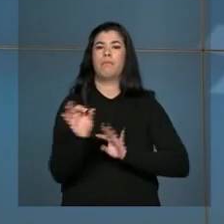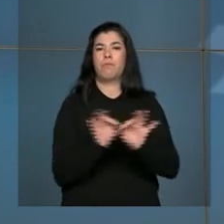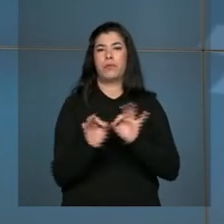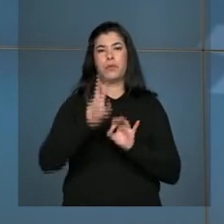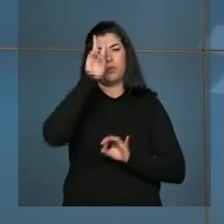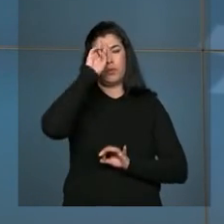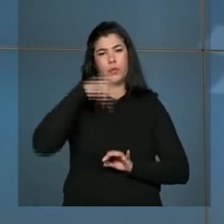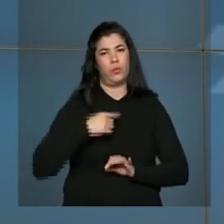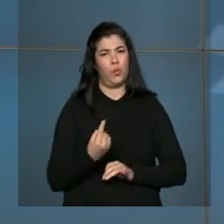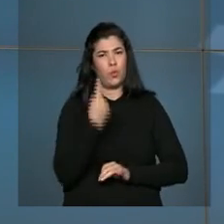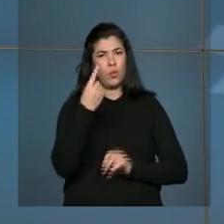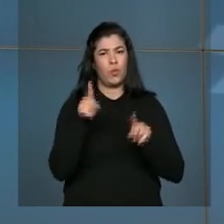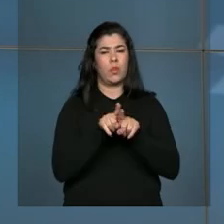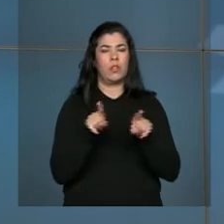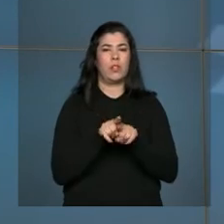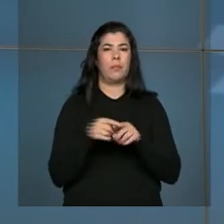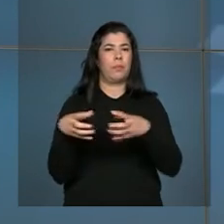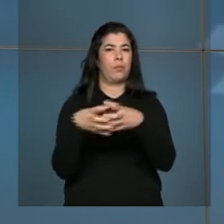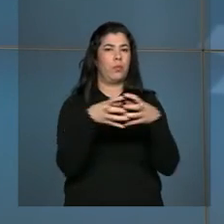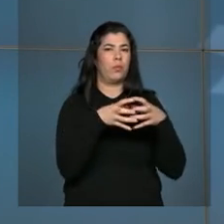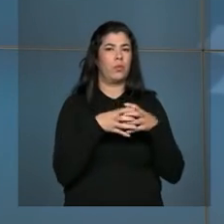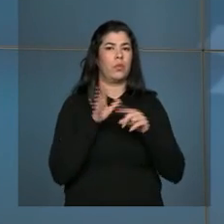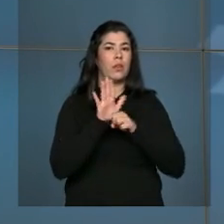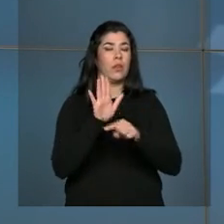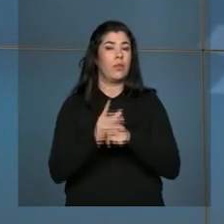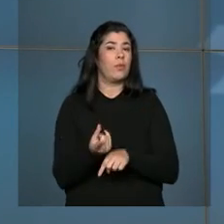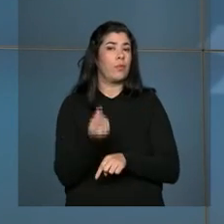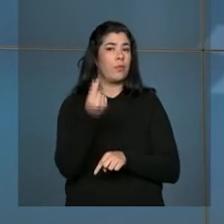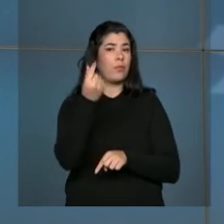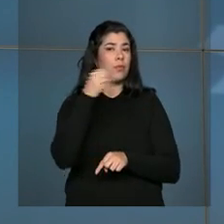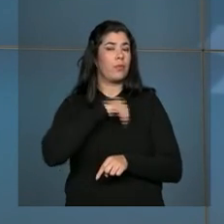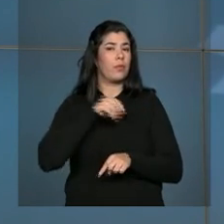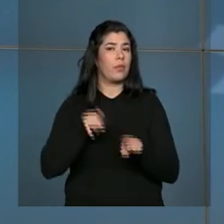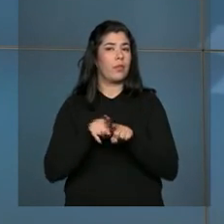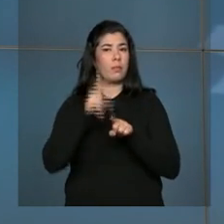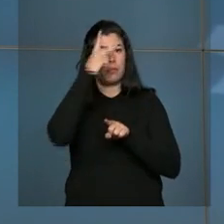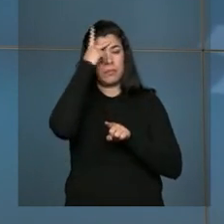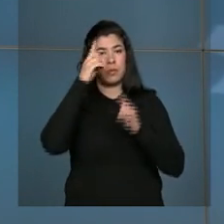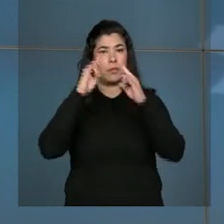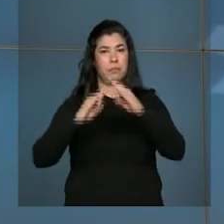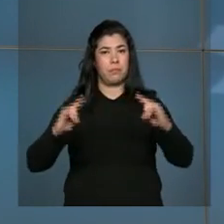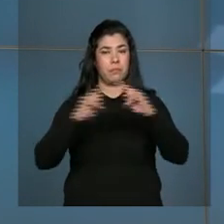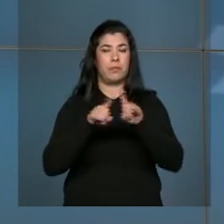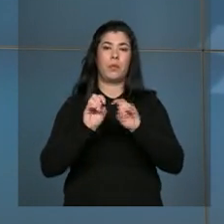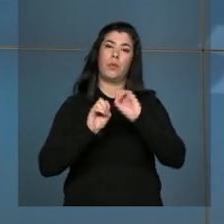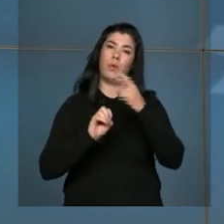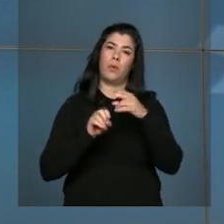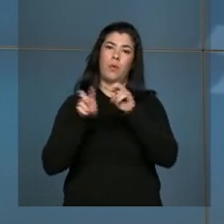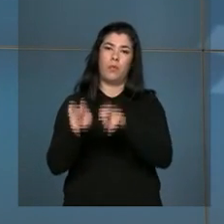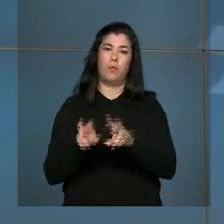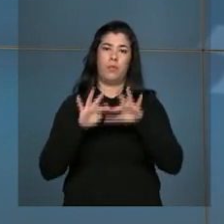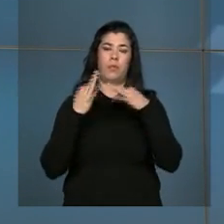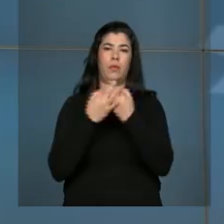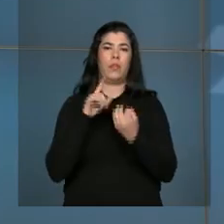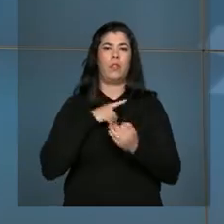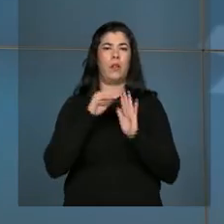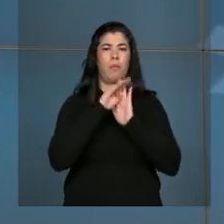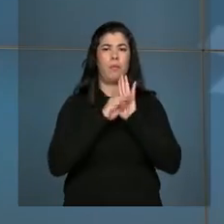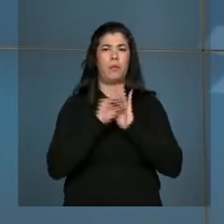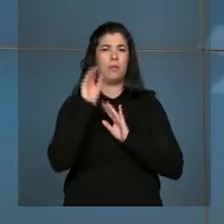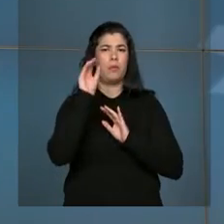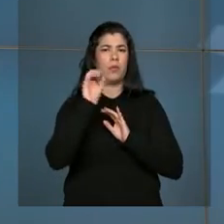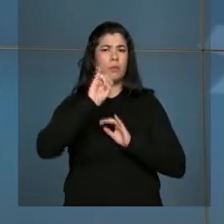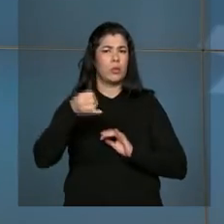ou coletivos que gerem renda aos agricultores familiares e assentados da reforma agrária. O programa possui taxas de juros